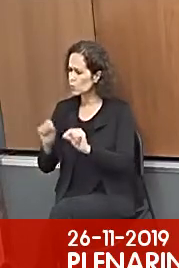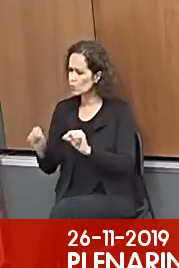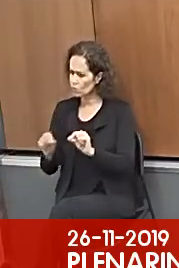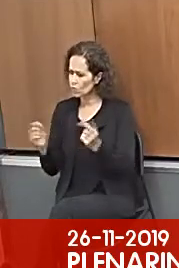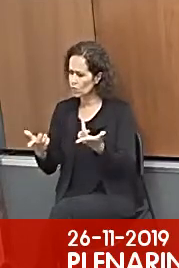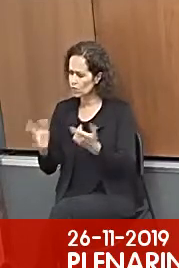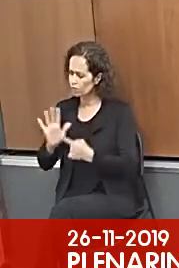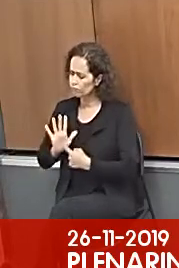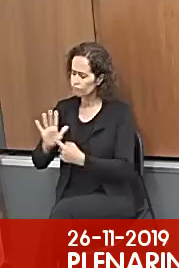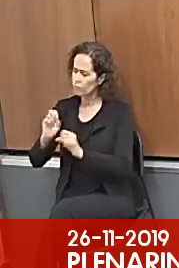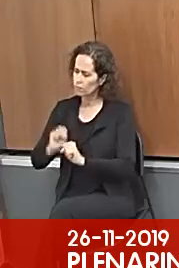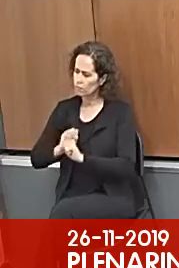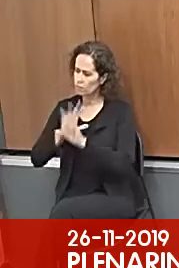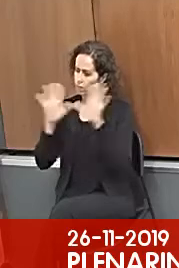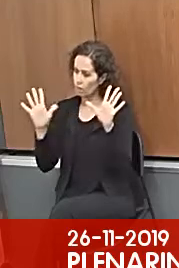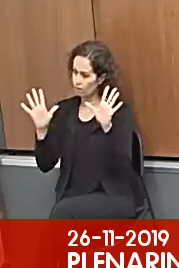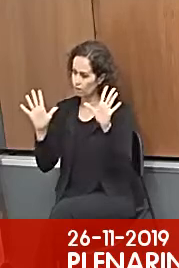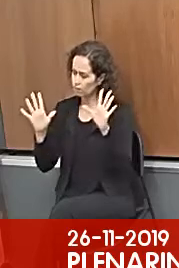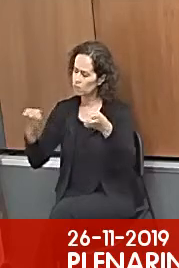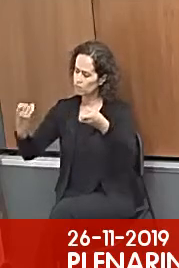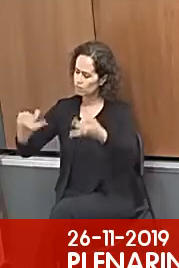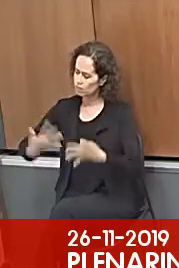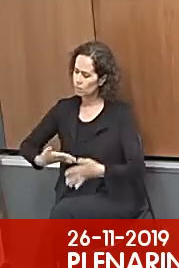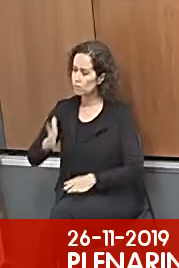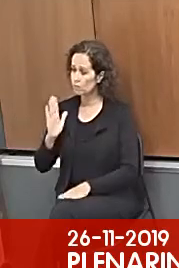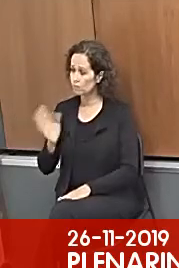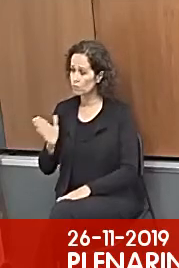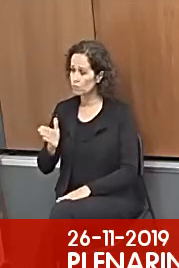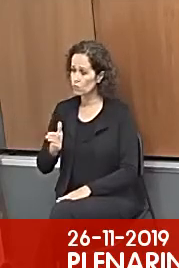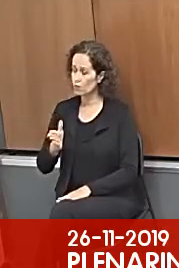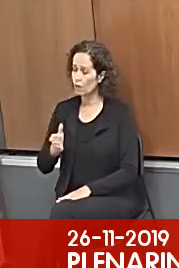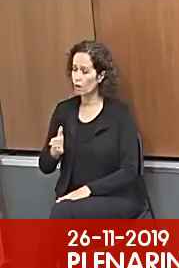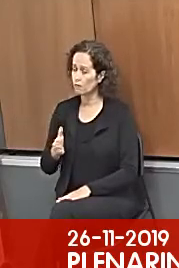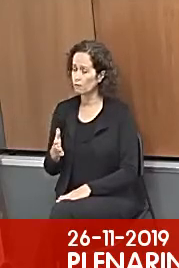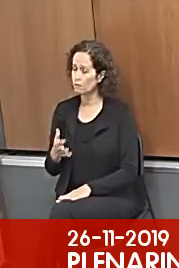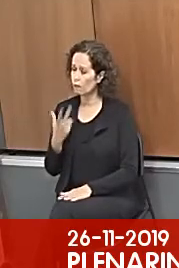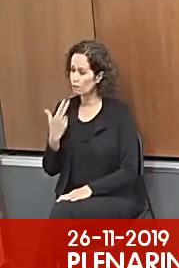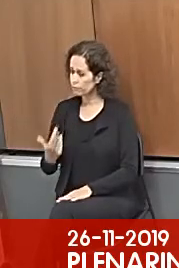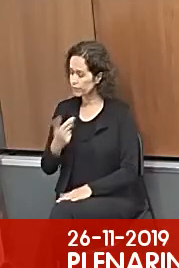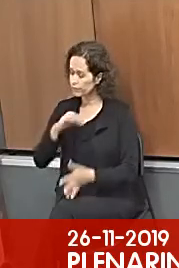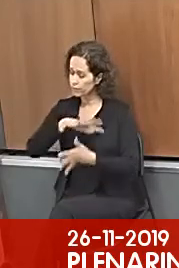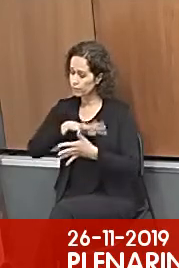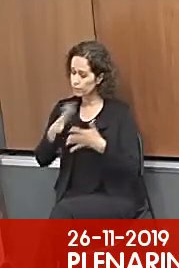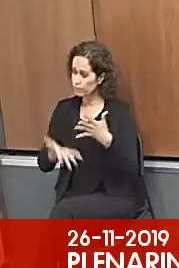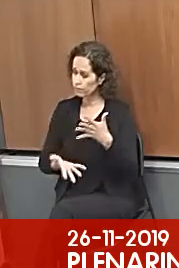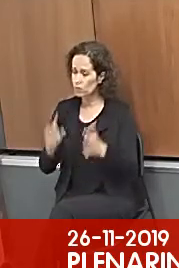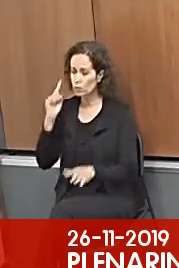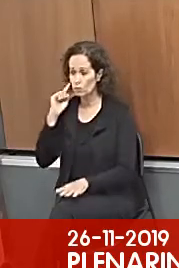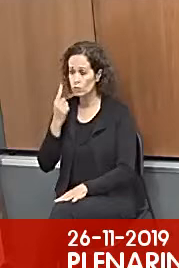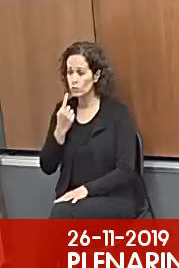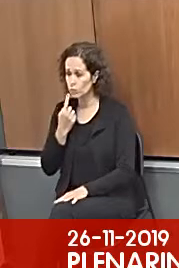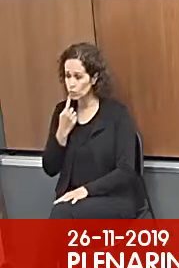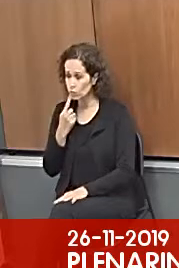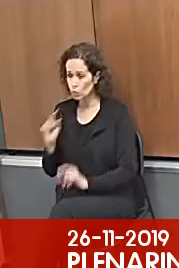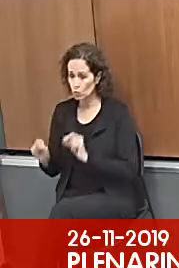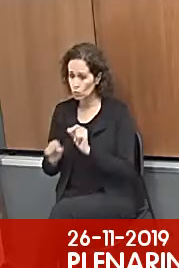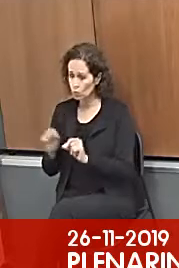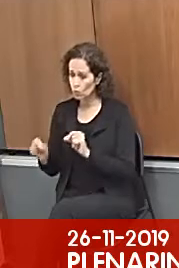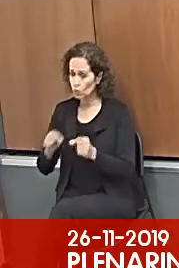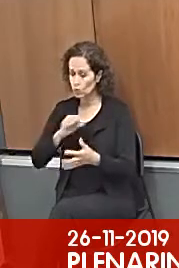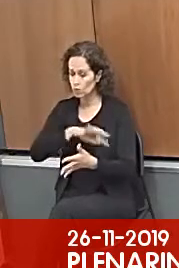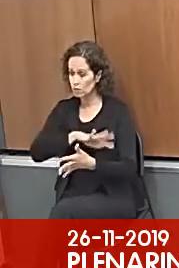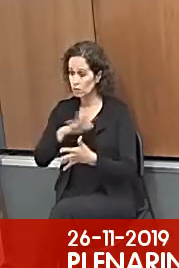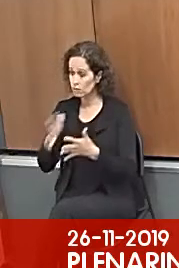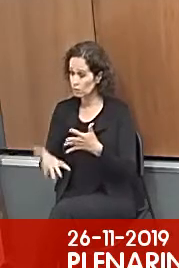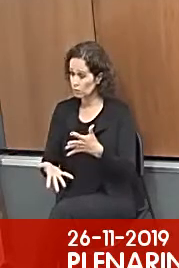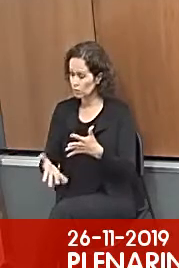claro? Nós falamos da língua de Libras. O surdo é língua de Libras.